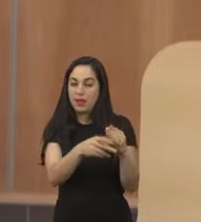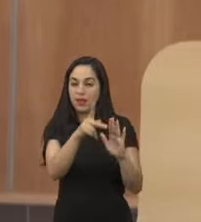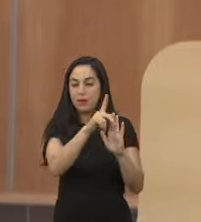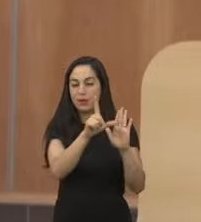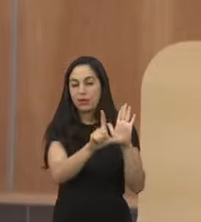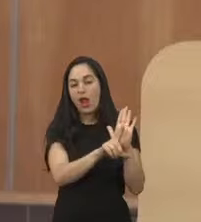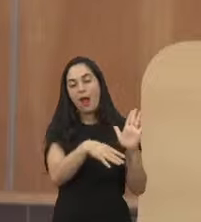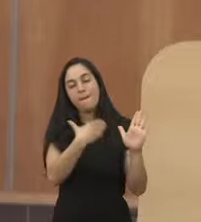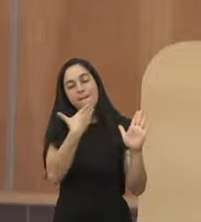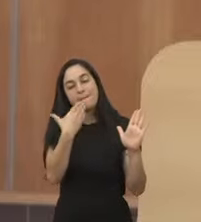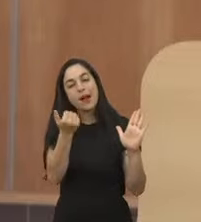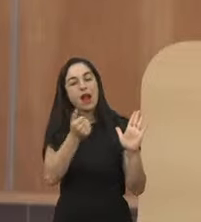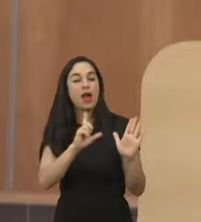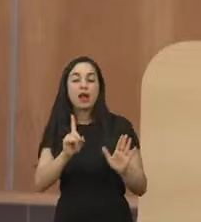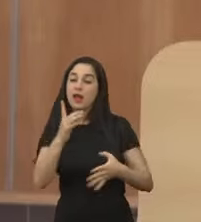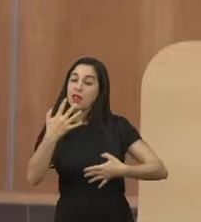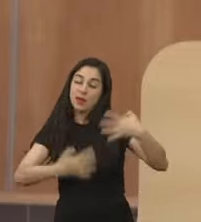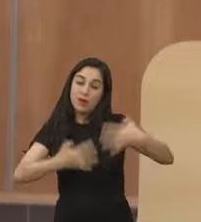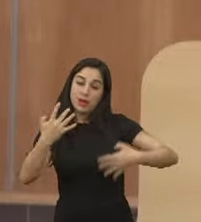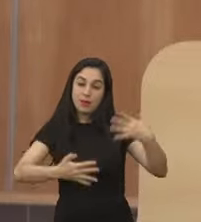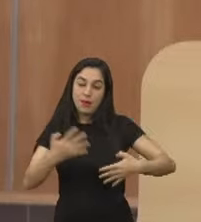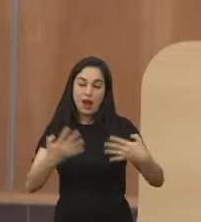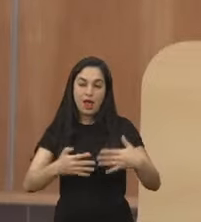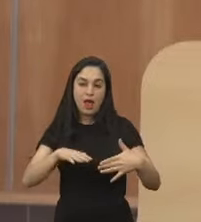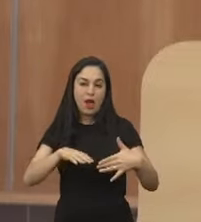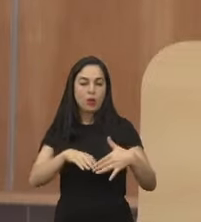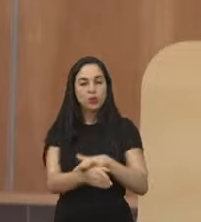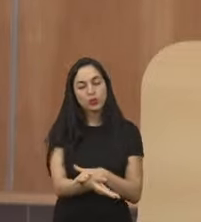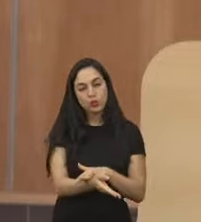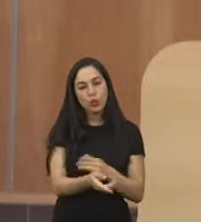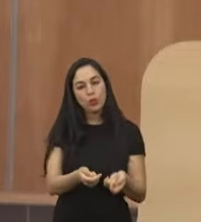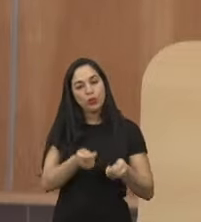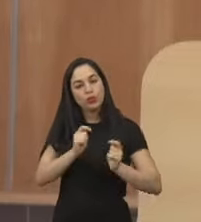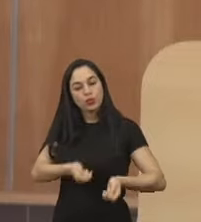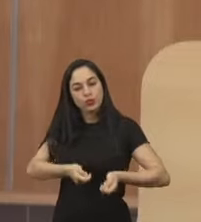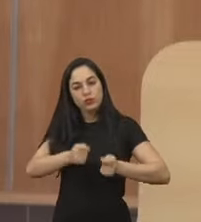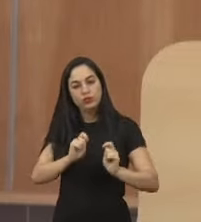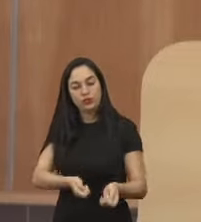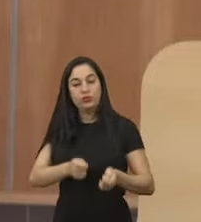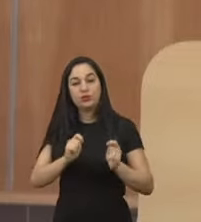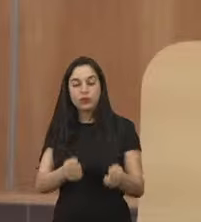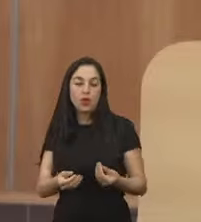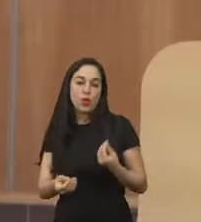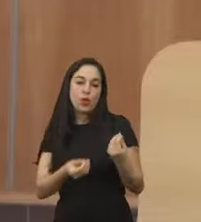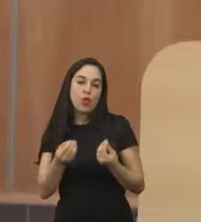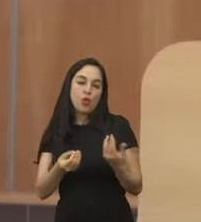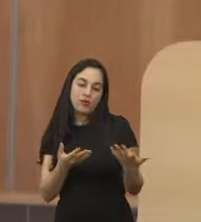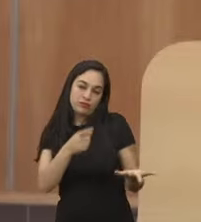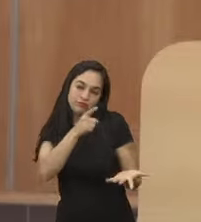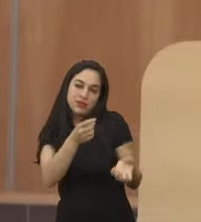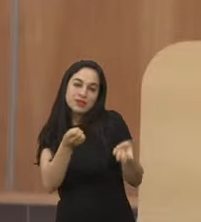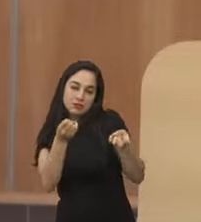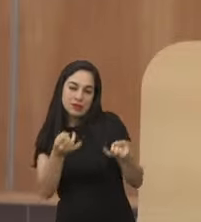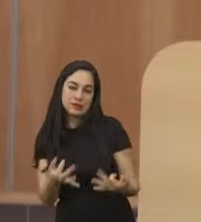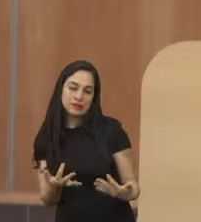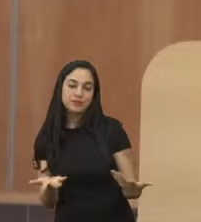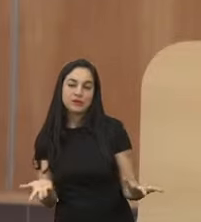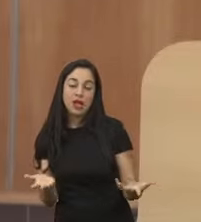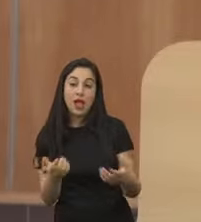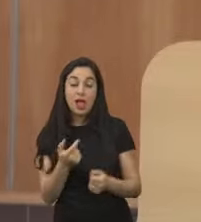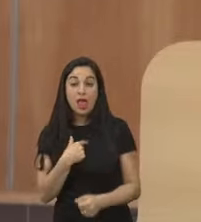mais segurança e não iria atrapalhar a prática aí da charretagem, né, como chamam.